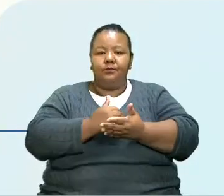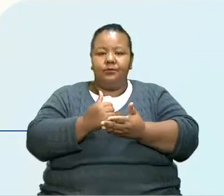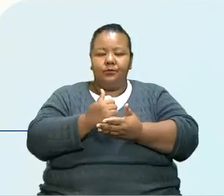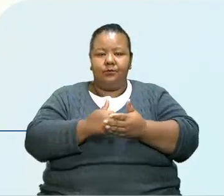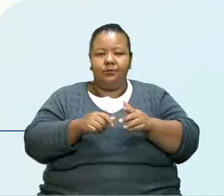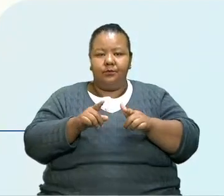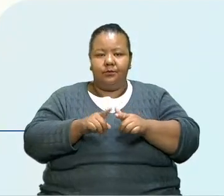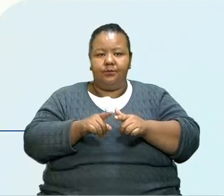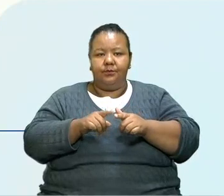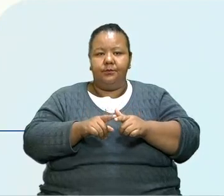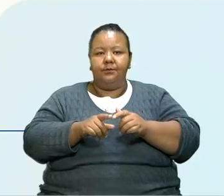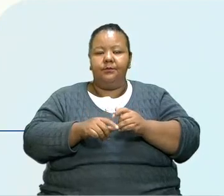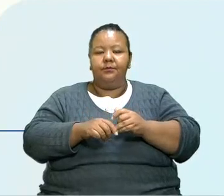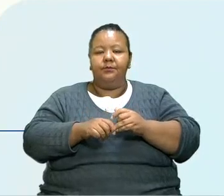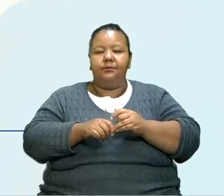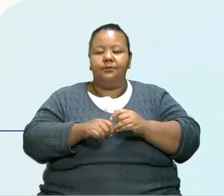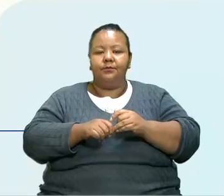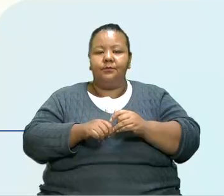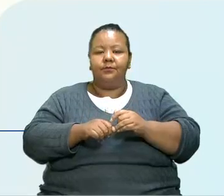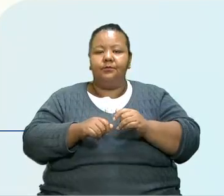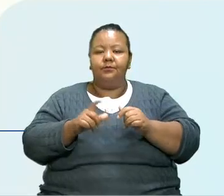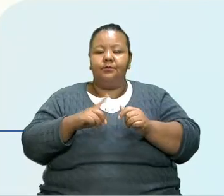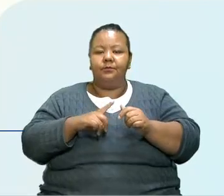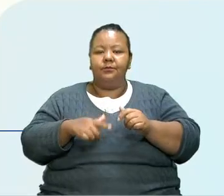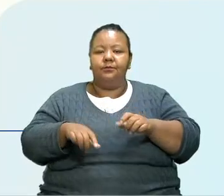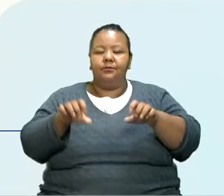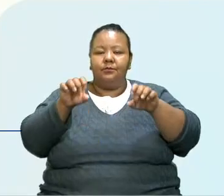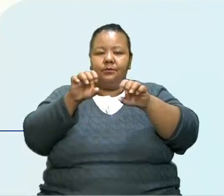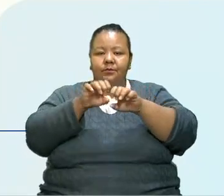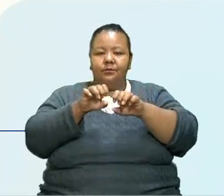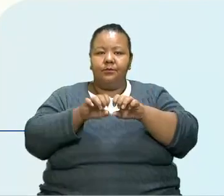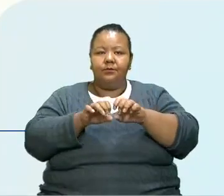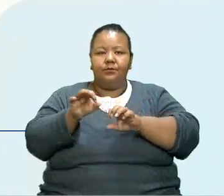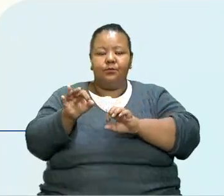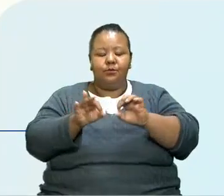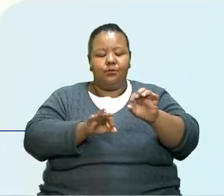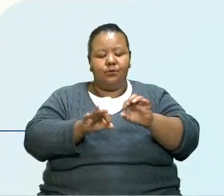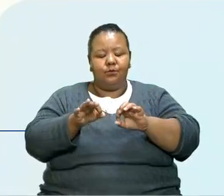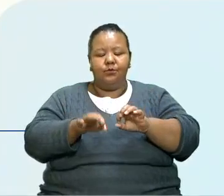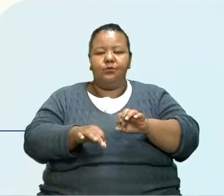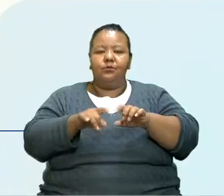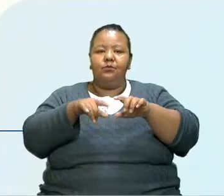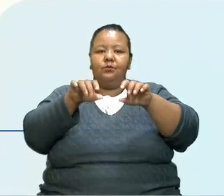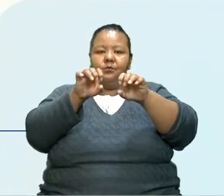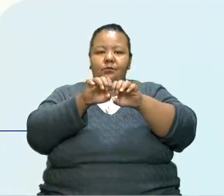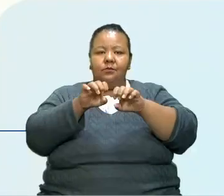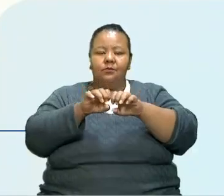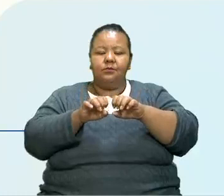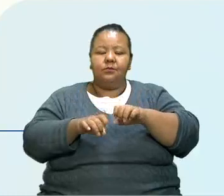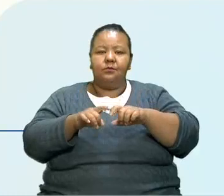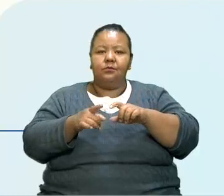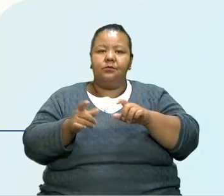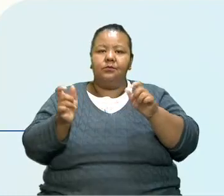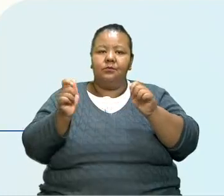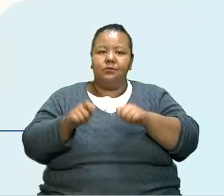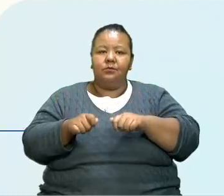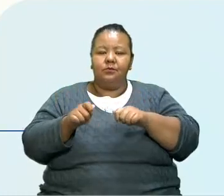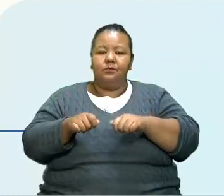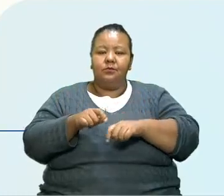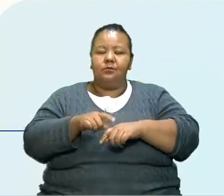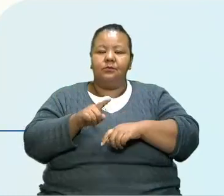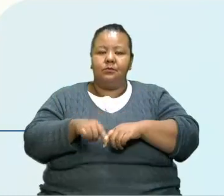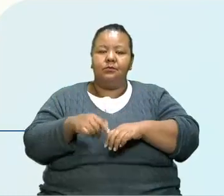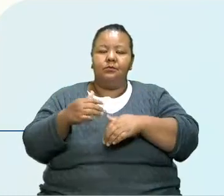também. E aí, para isso, a organização tem que se preparar, tem que ter uma estrutura suficiente